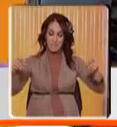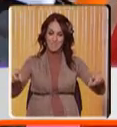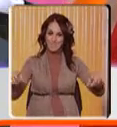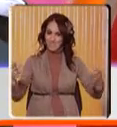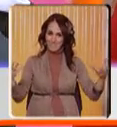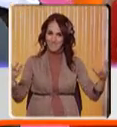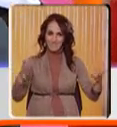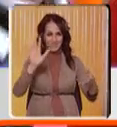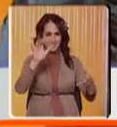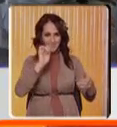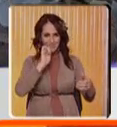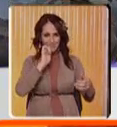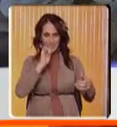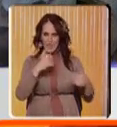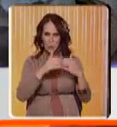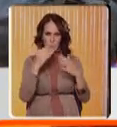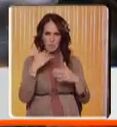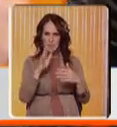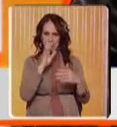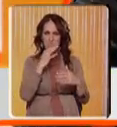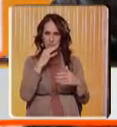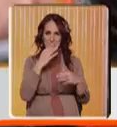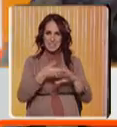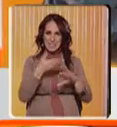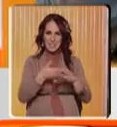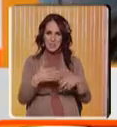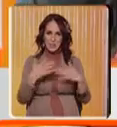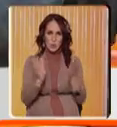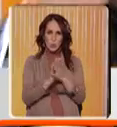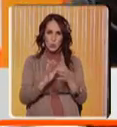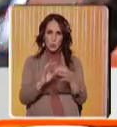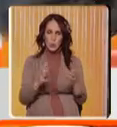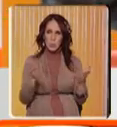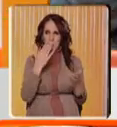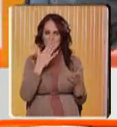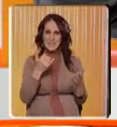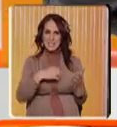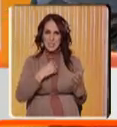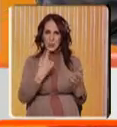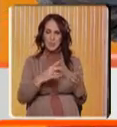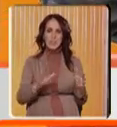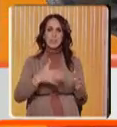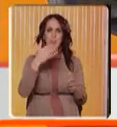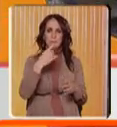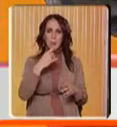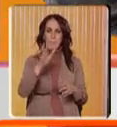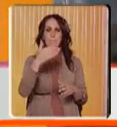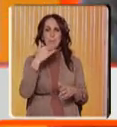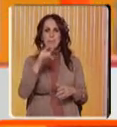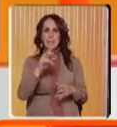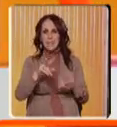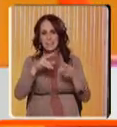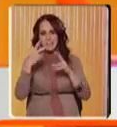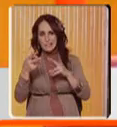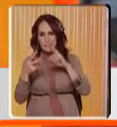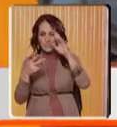assim. Ora, muito bem, vamos... Tudo é mau quando se está a falar de sexualidade, depois tudo tem um segundo sentido. Vamos à próxima questão, mas eu vou pedir para